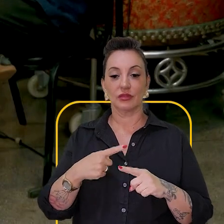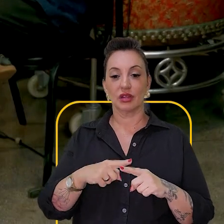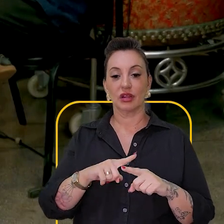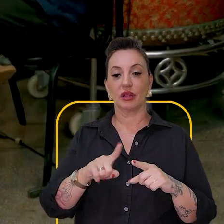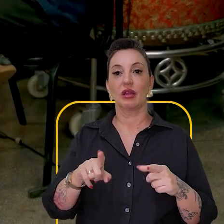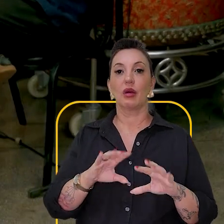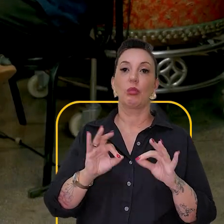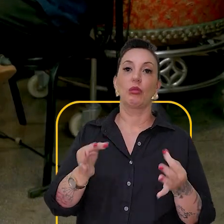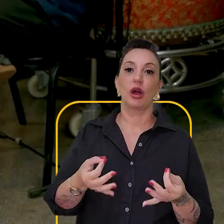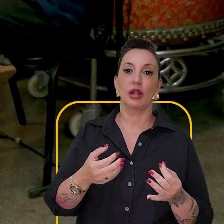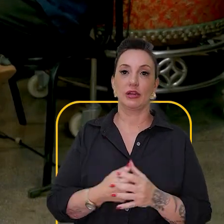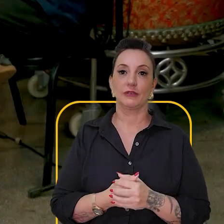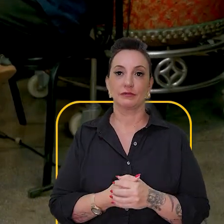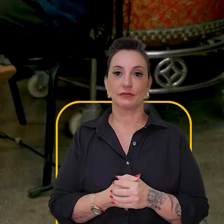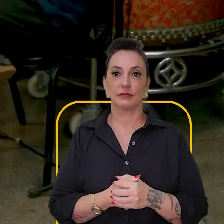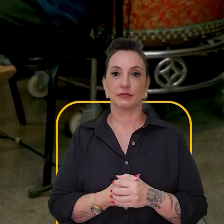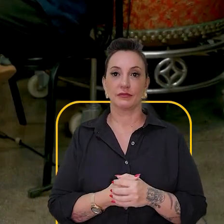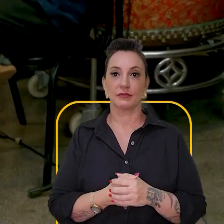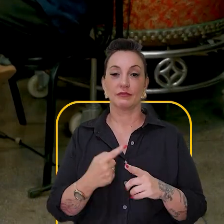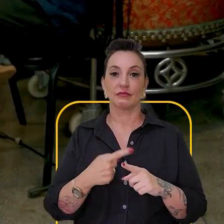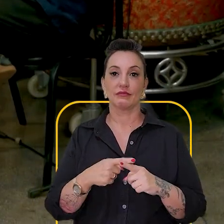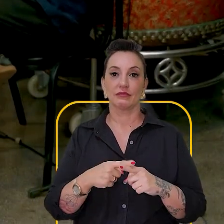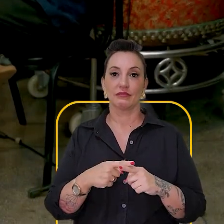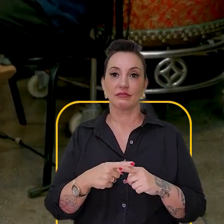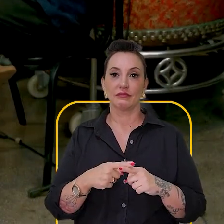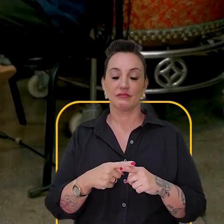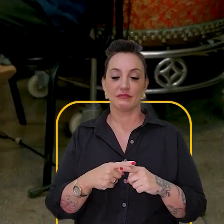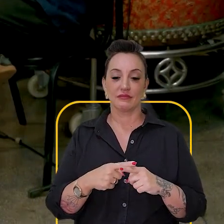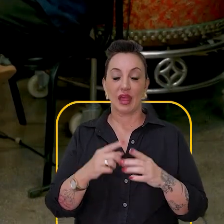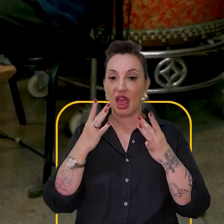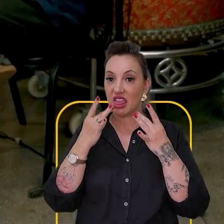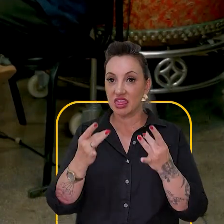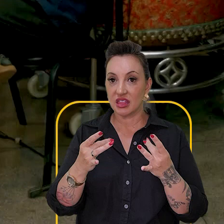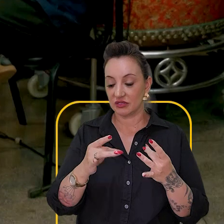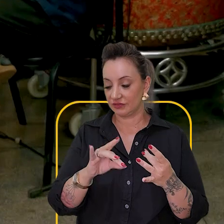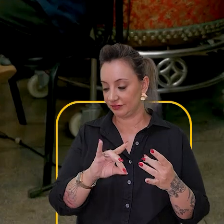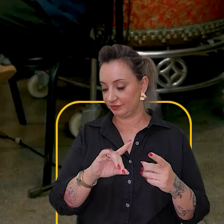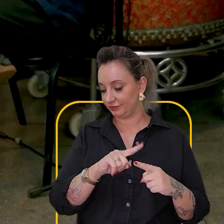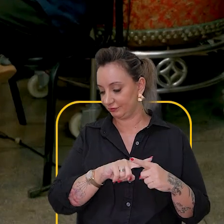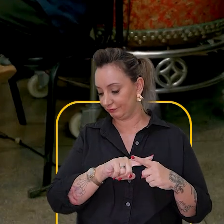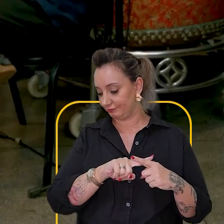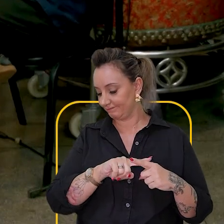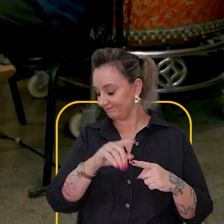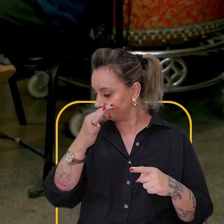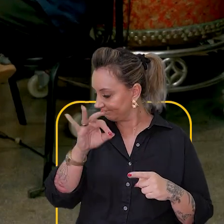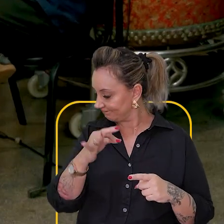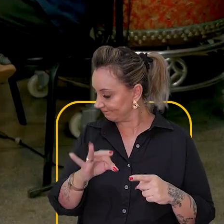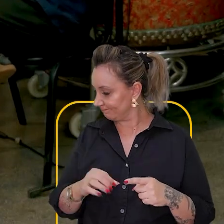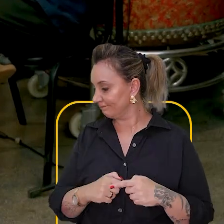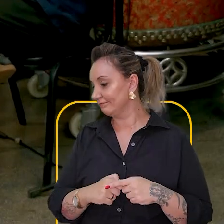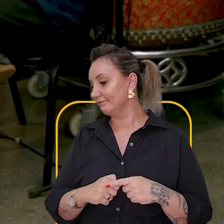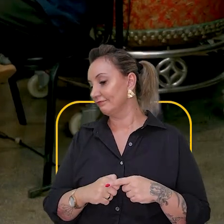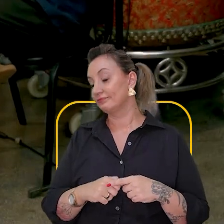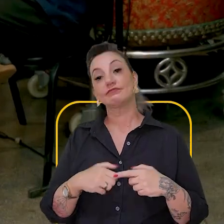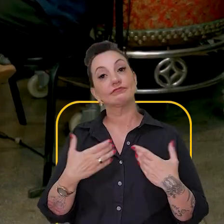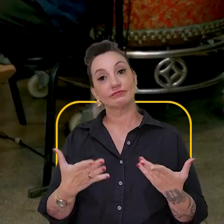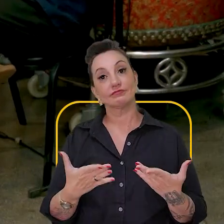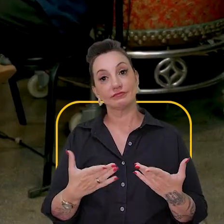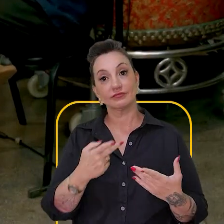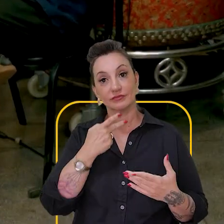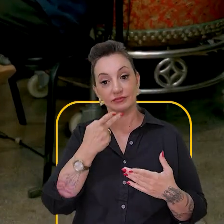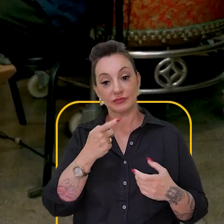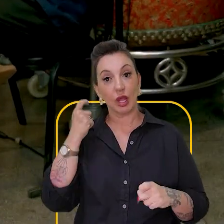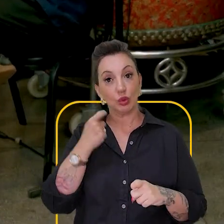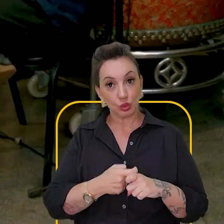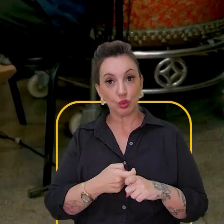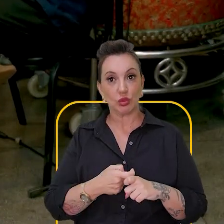saísse porque ela é mole Ah sim porque ela não dá atenção porque ela não corrige então quando eu